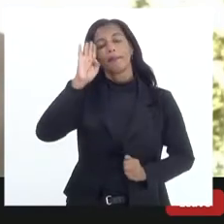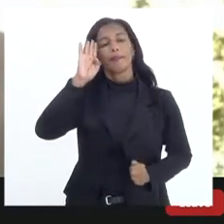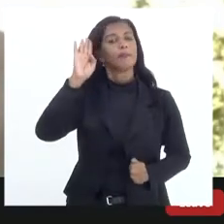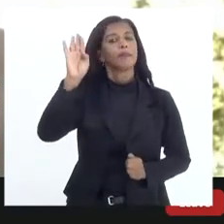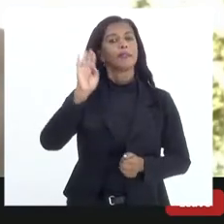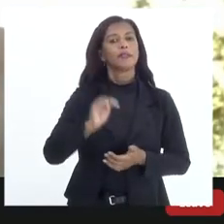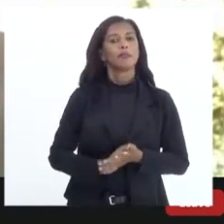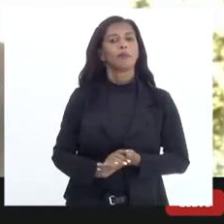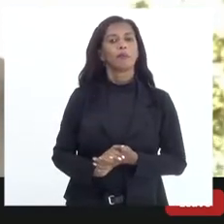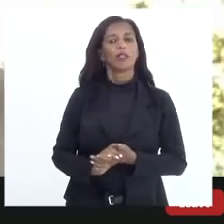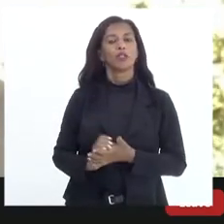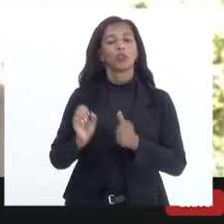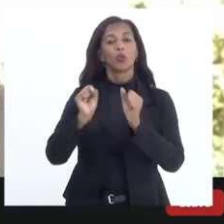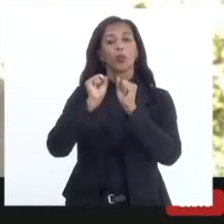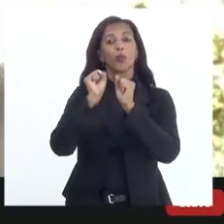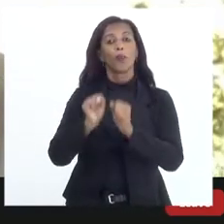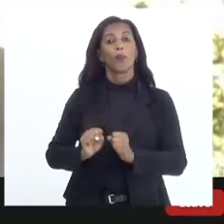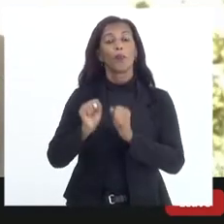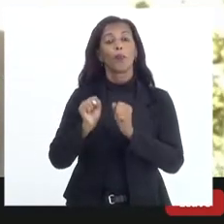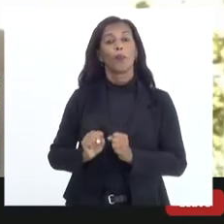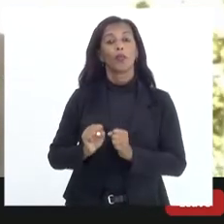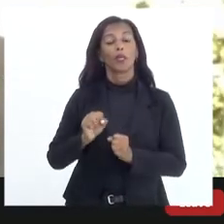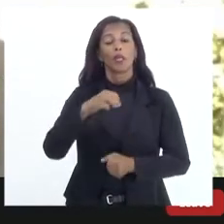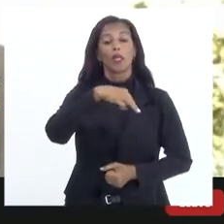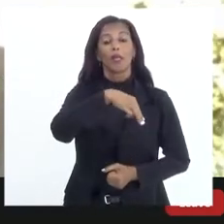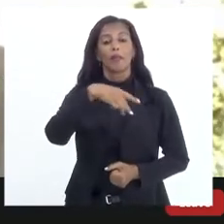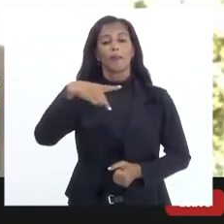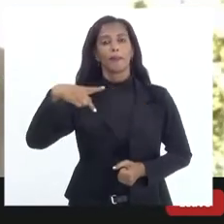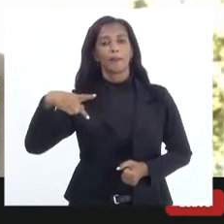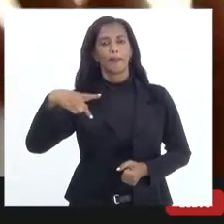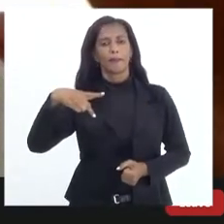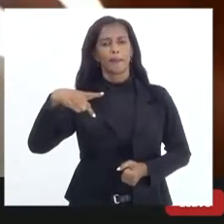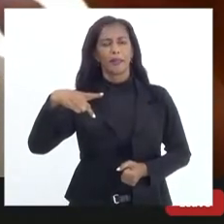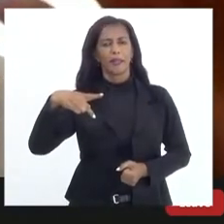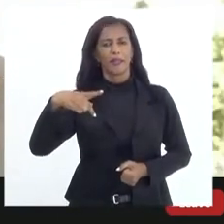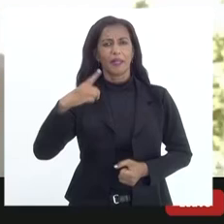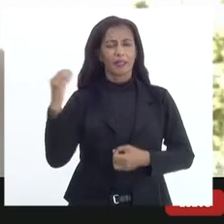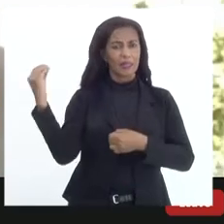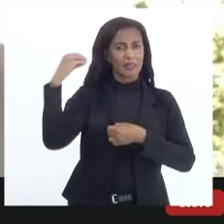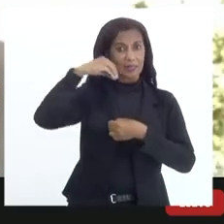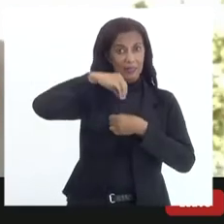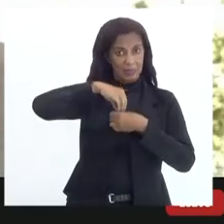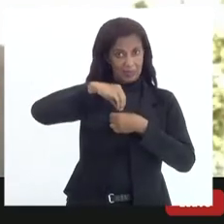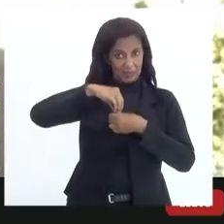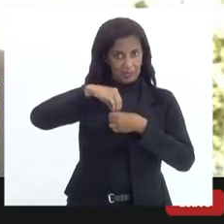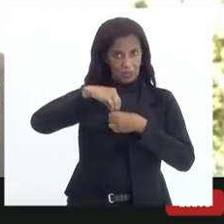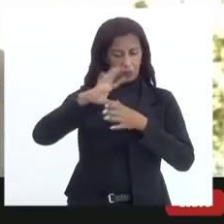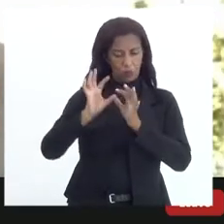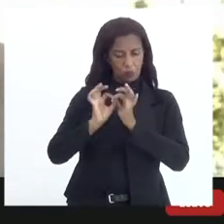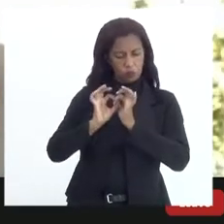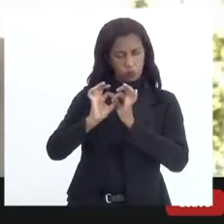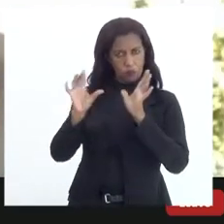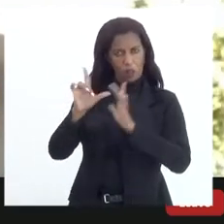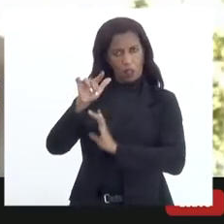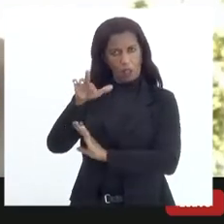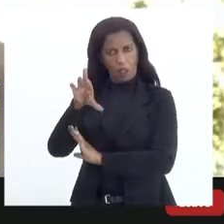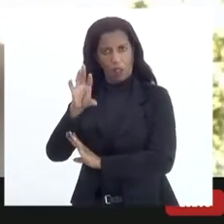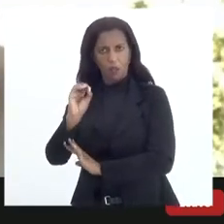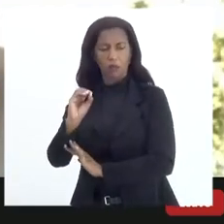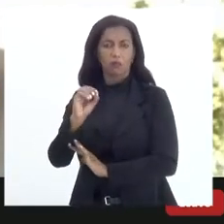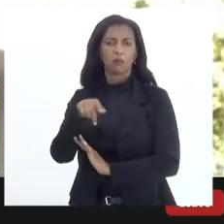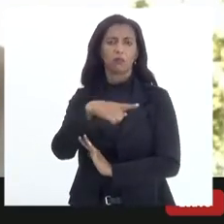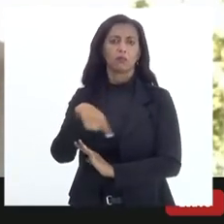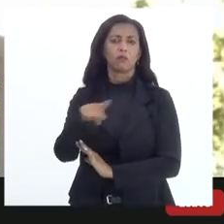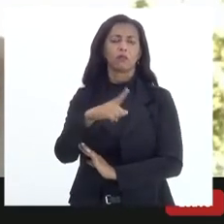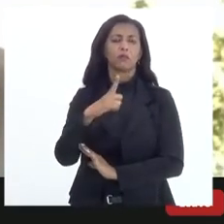principalmente, o Poder Judiciário, o Ministério Público, que, dentro da sua laicidade, da sua isenção,